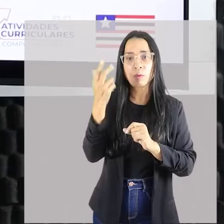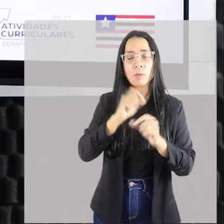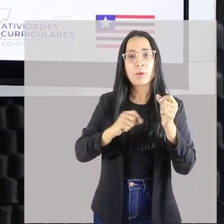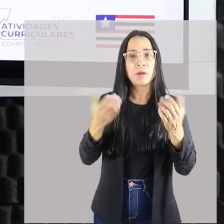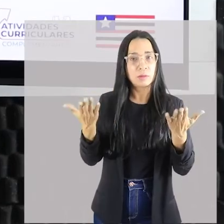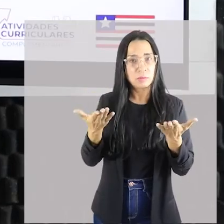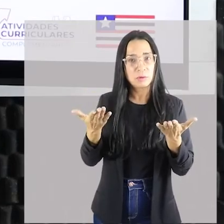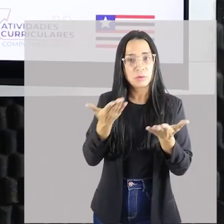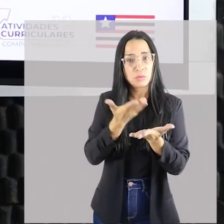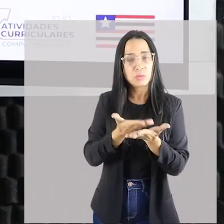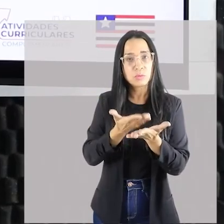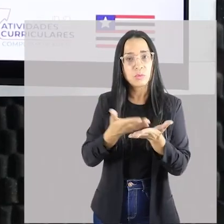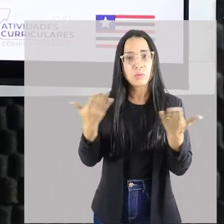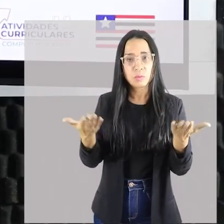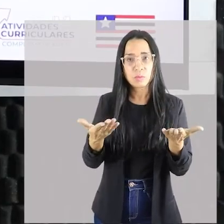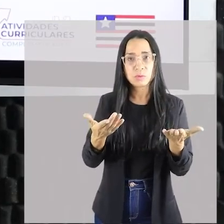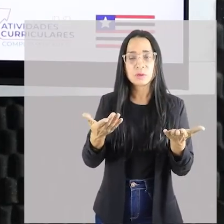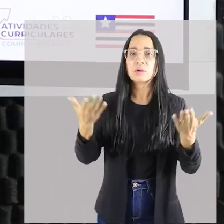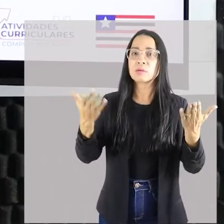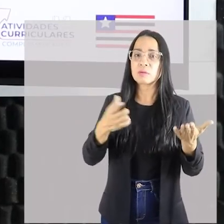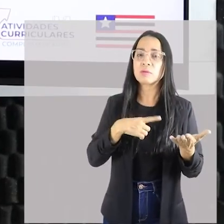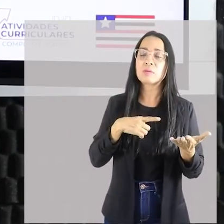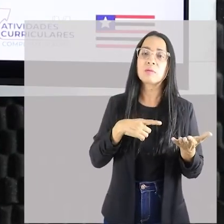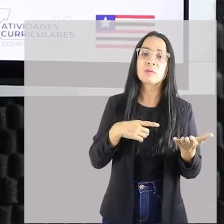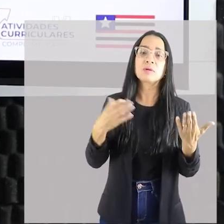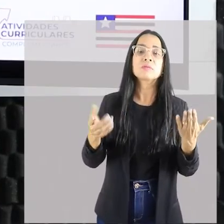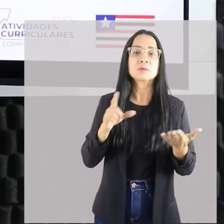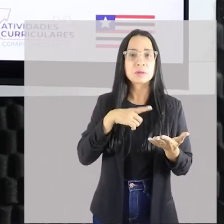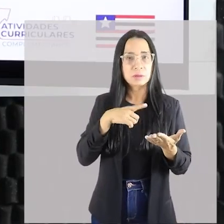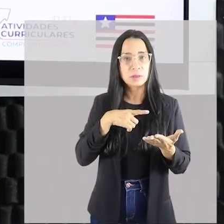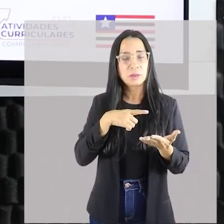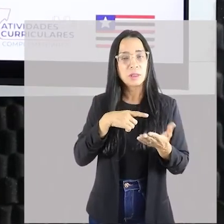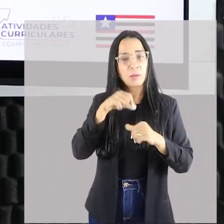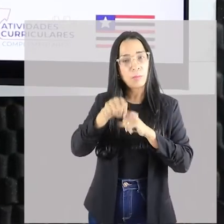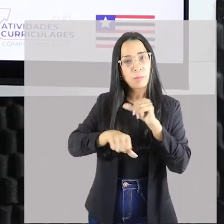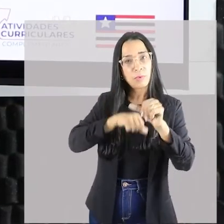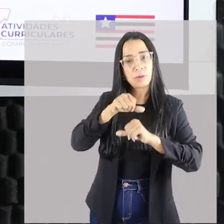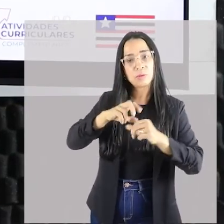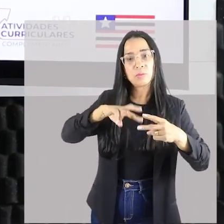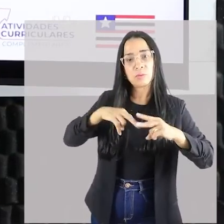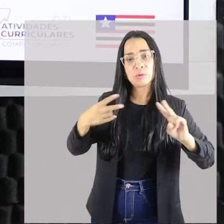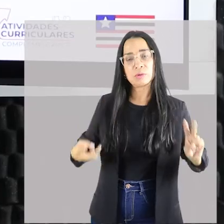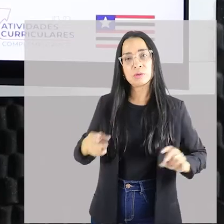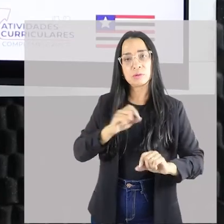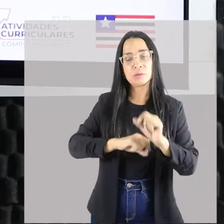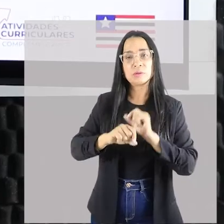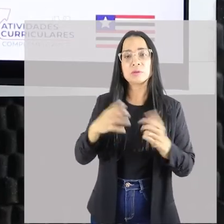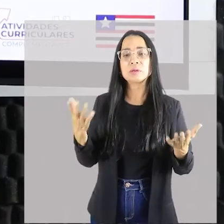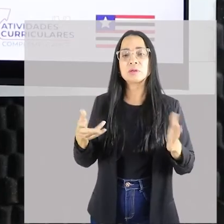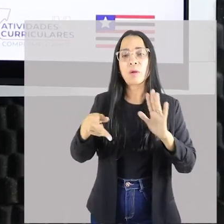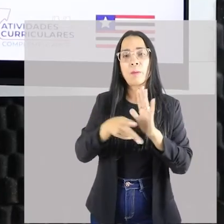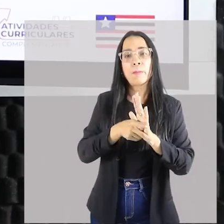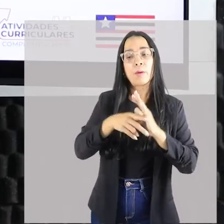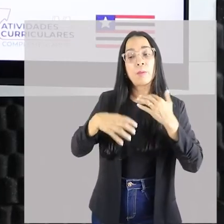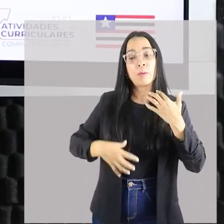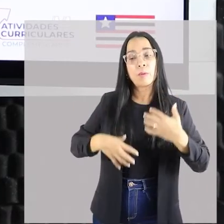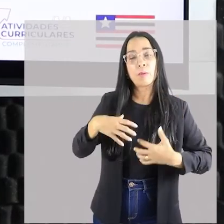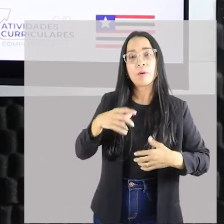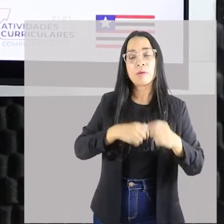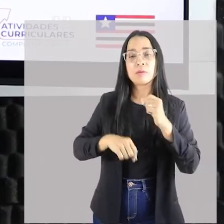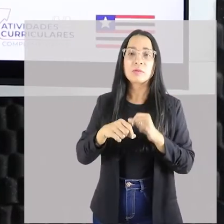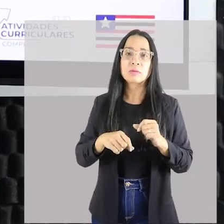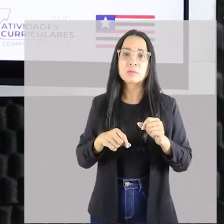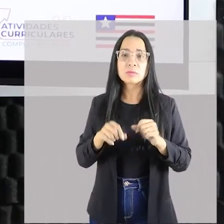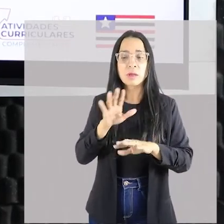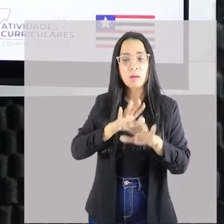hoje. Agora mesmo você está tendo várias mutações gênicas e é claro que uma boa parte delas, o seu próprio organismo já está cuidando